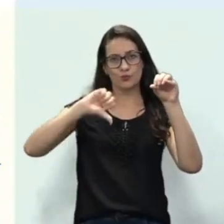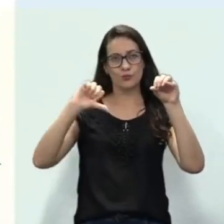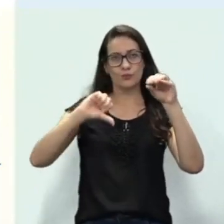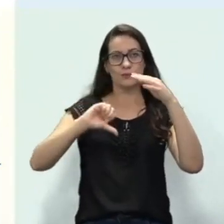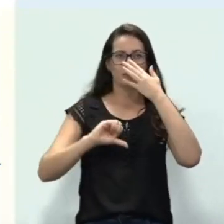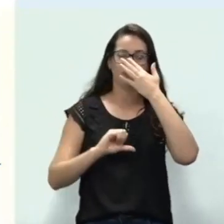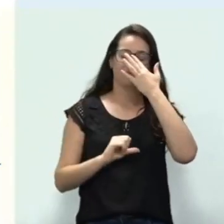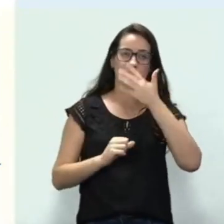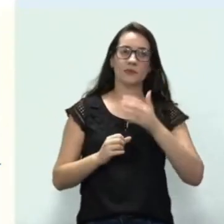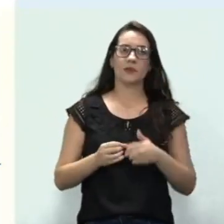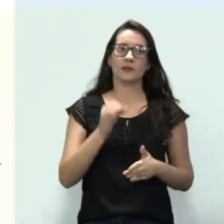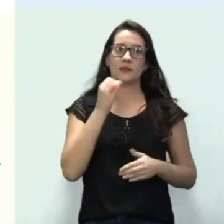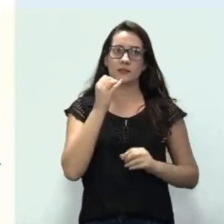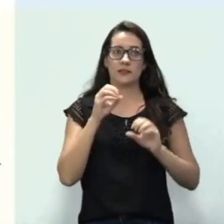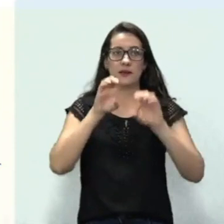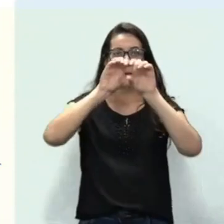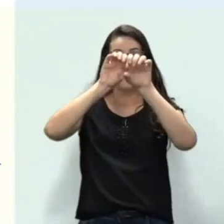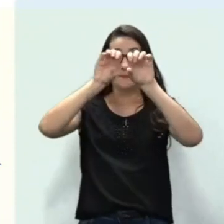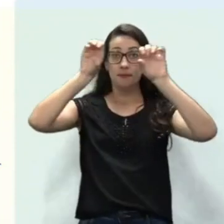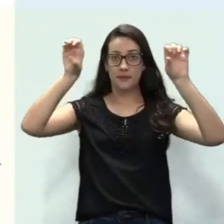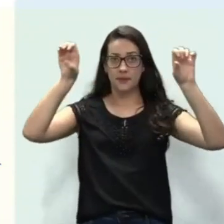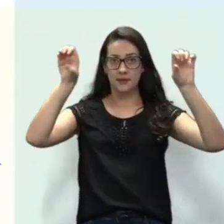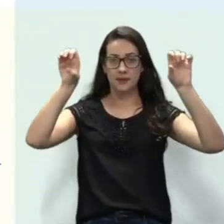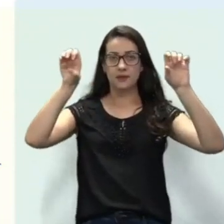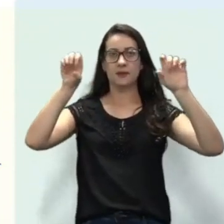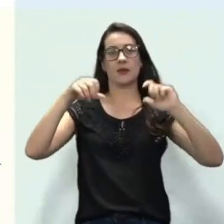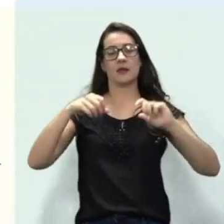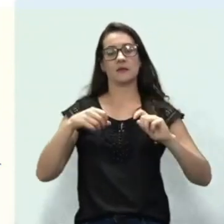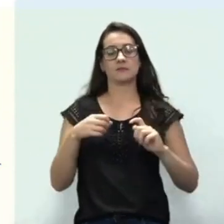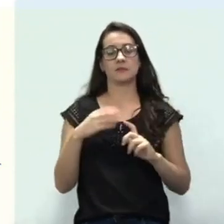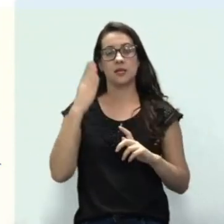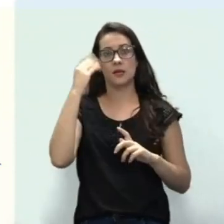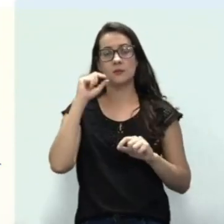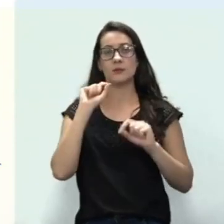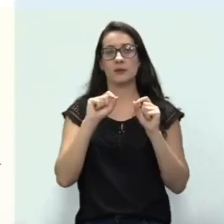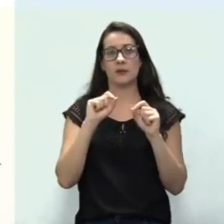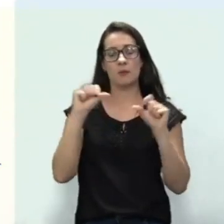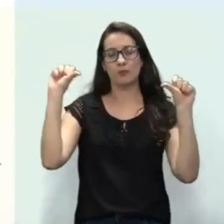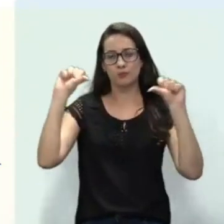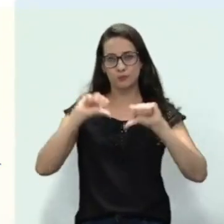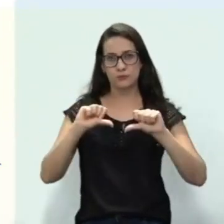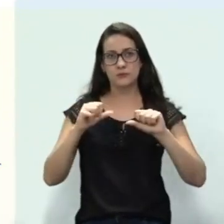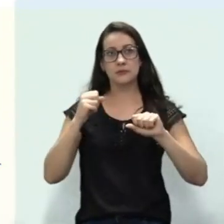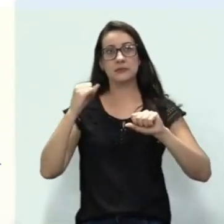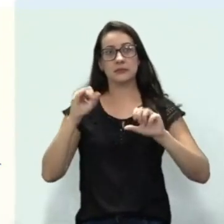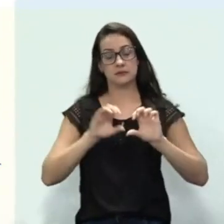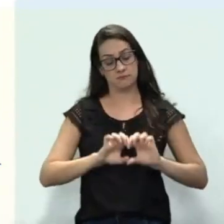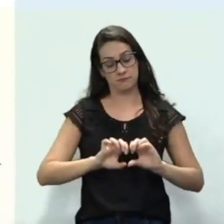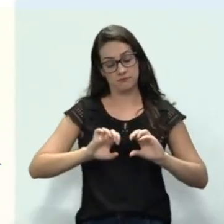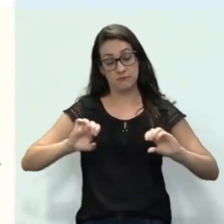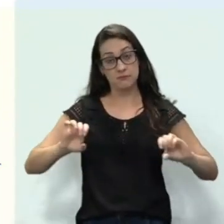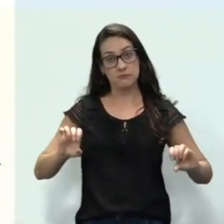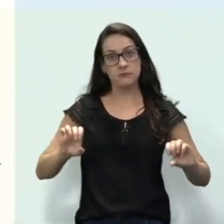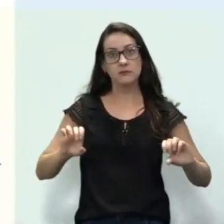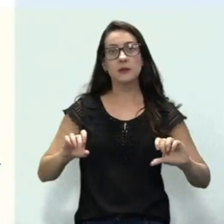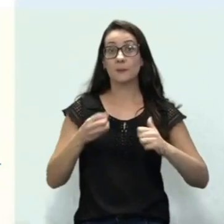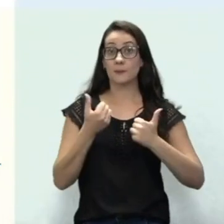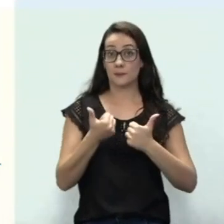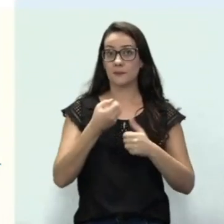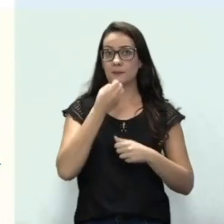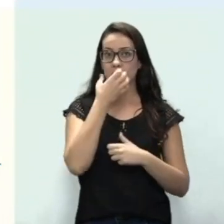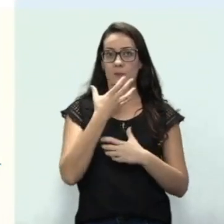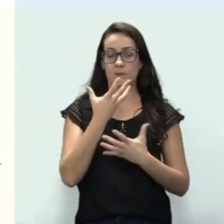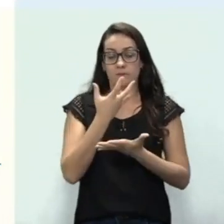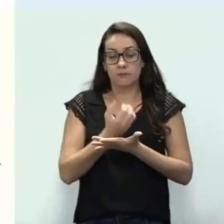estiver localizada nesta região, a gente tem que considerar o valor de má aderência. Se estiver na parte inferior, ela é considerada de